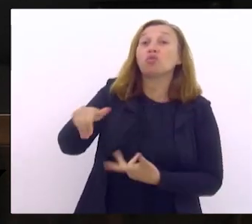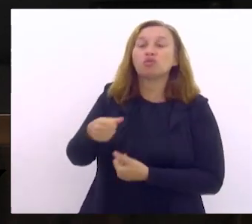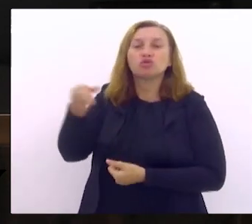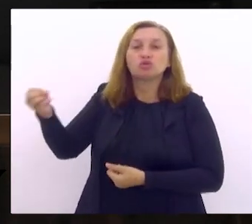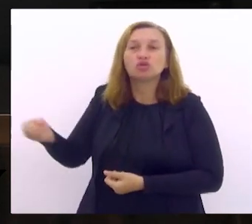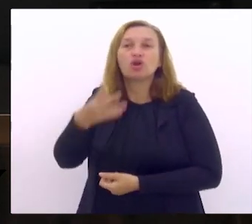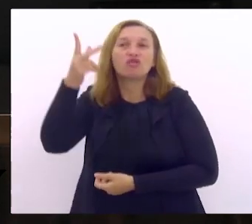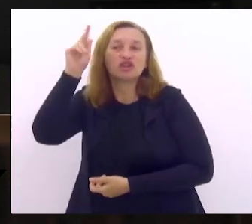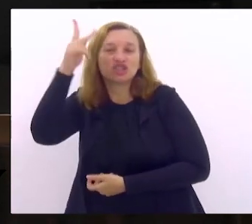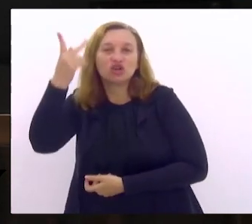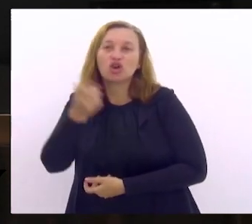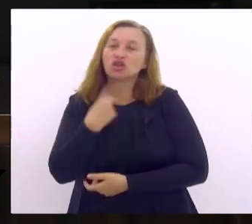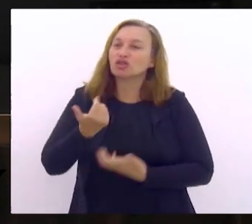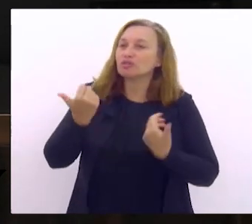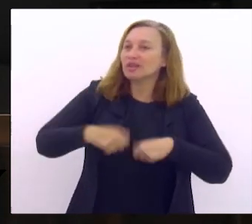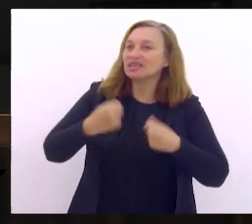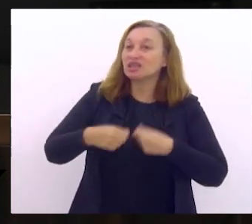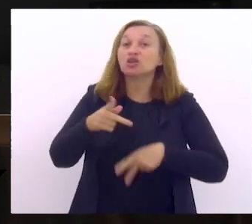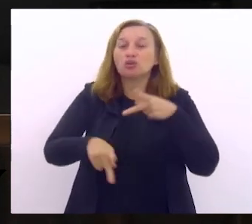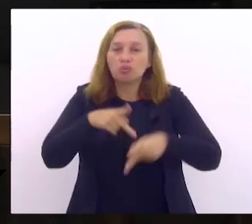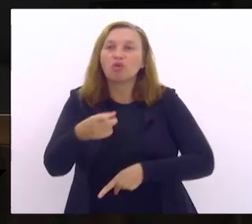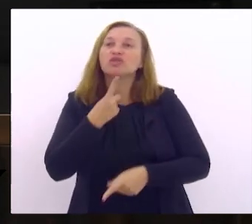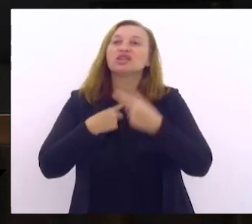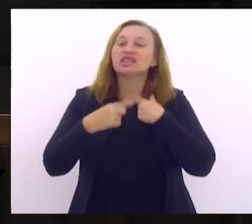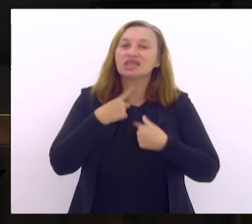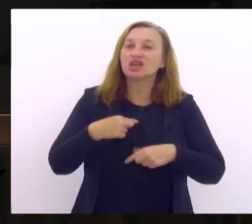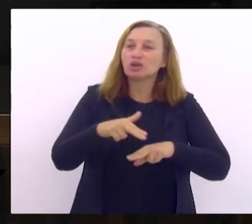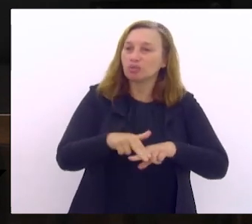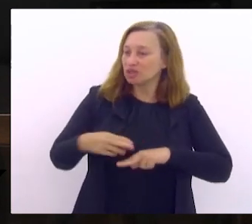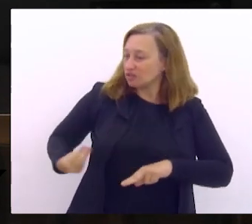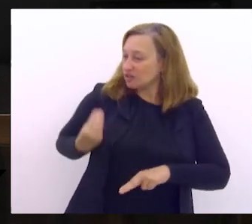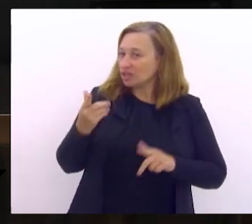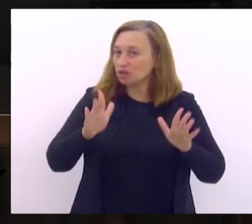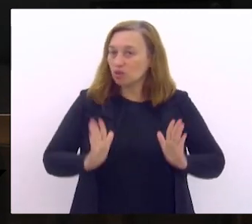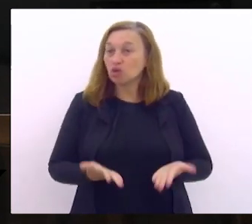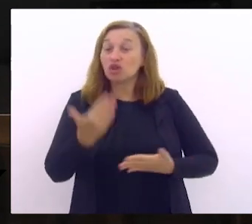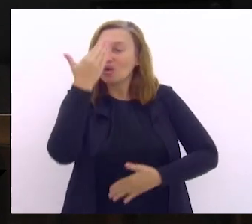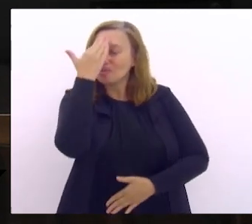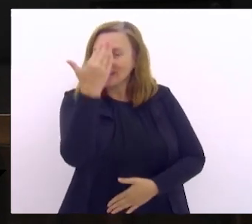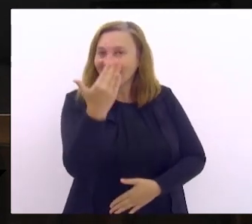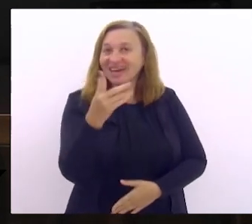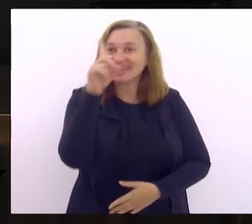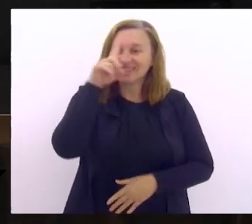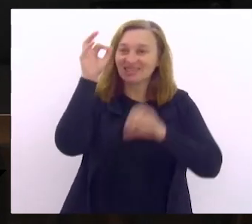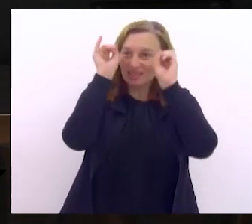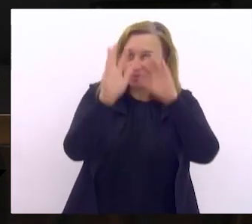nós precisamos, é isso que o povo espera da gente e é por isso que a gente está aqui hoje, gente. Muito obrigado, que